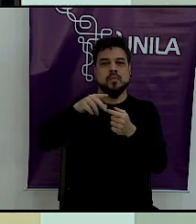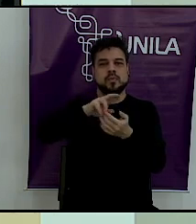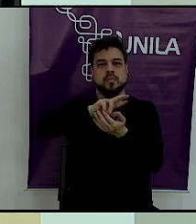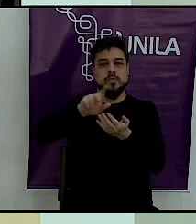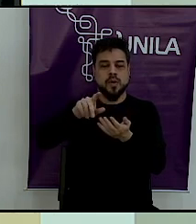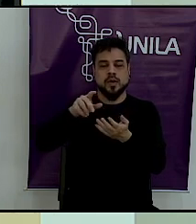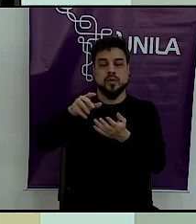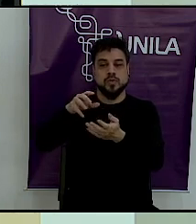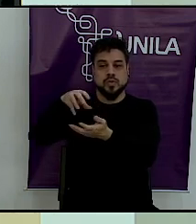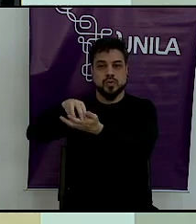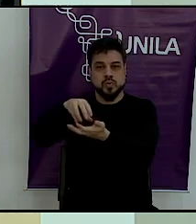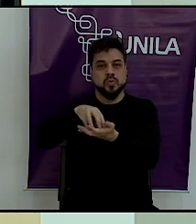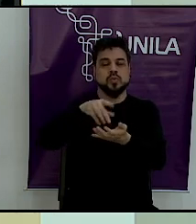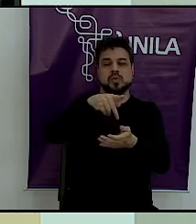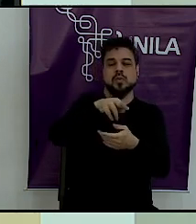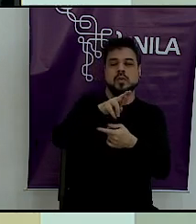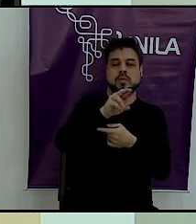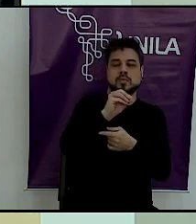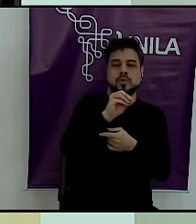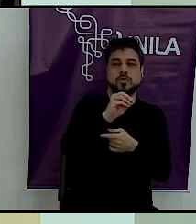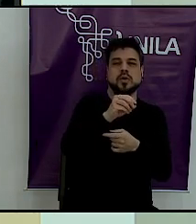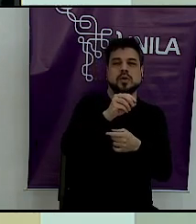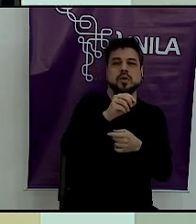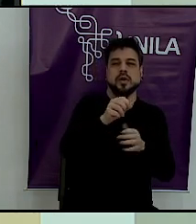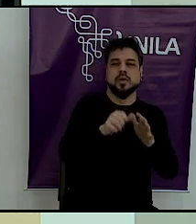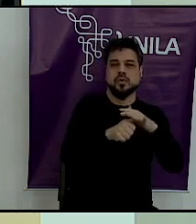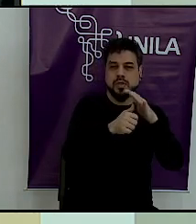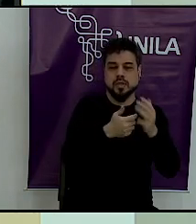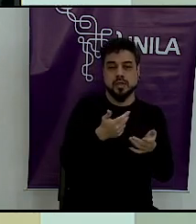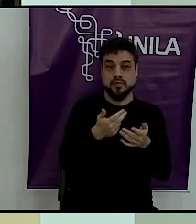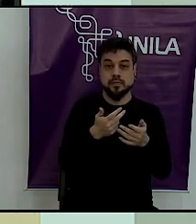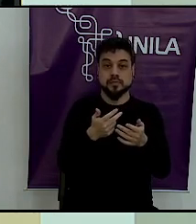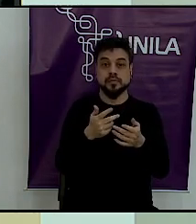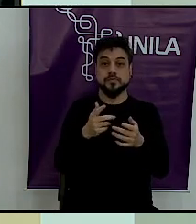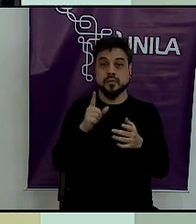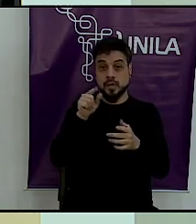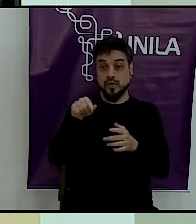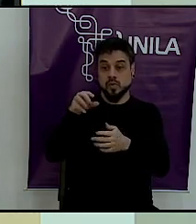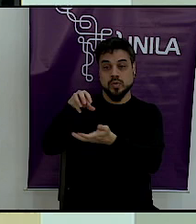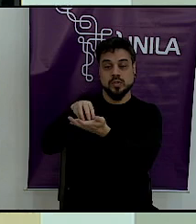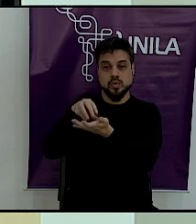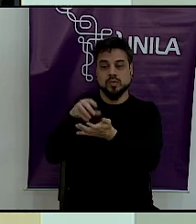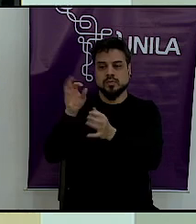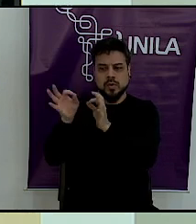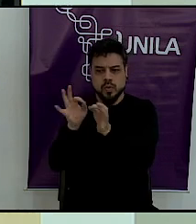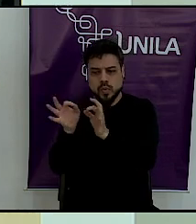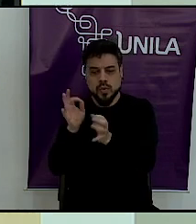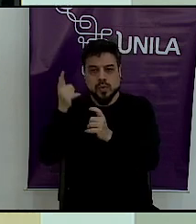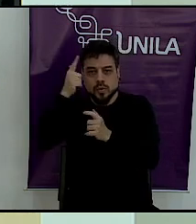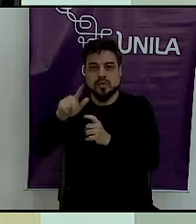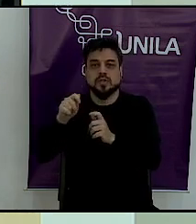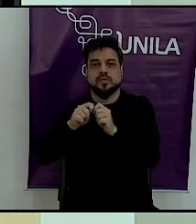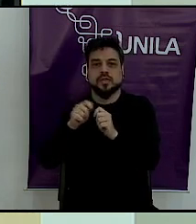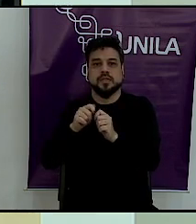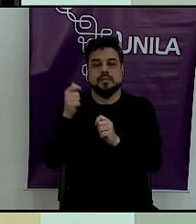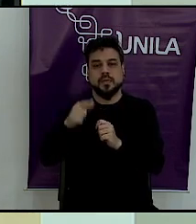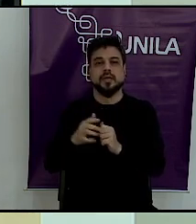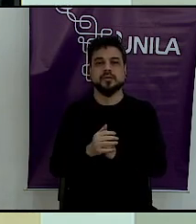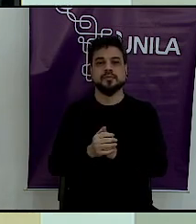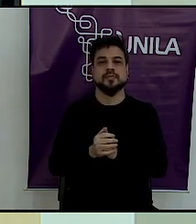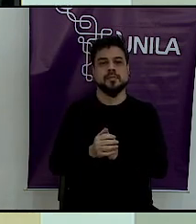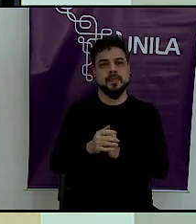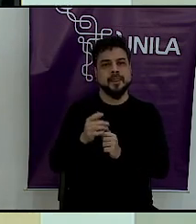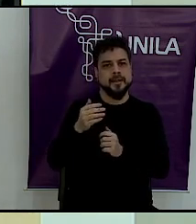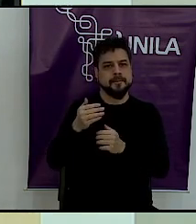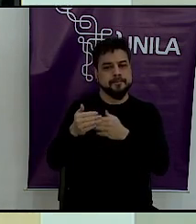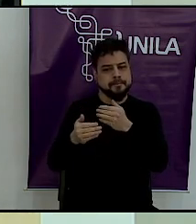liberdade maior de organizar os seus recursos e fazer as suas programações. Na prática, a gente vê que isso ainda está